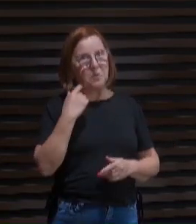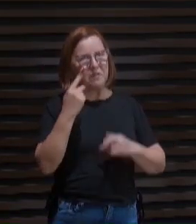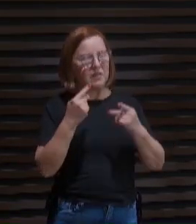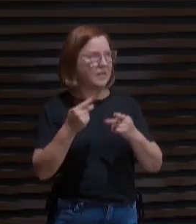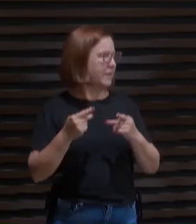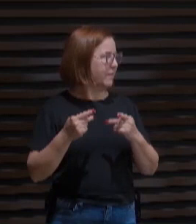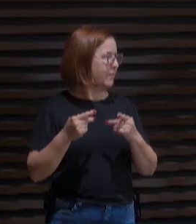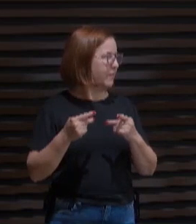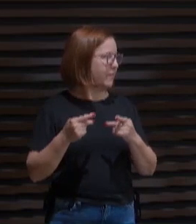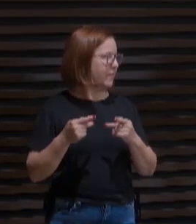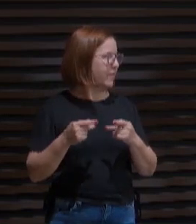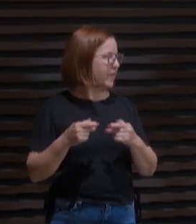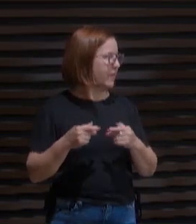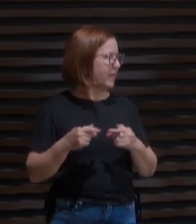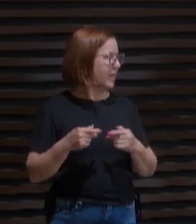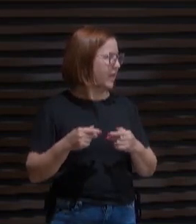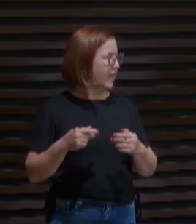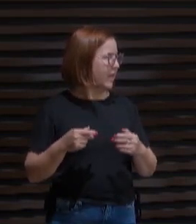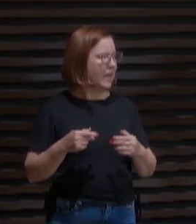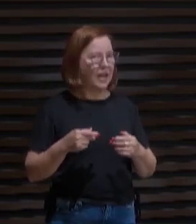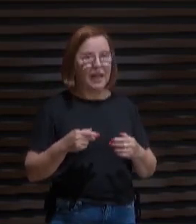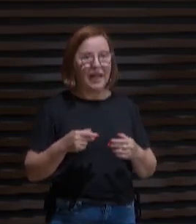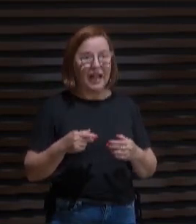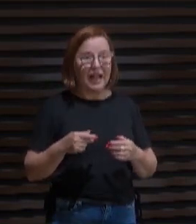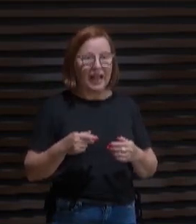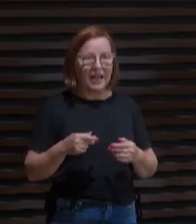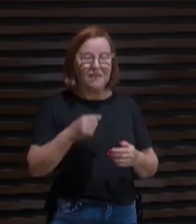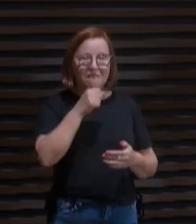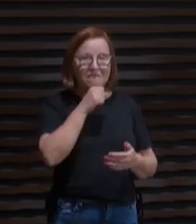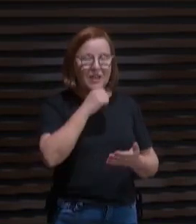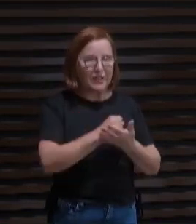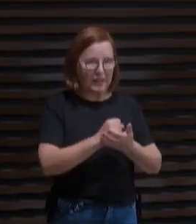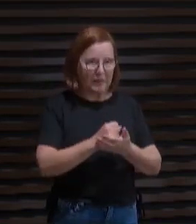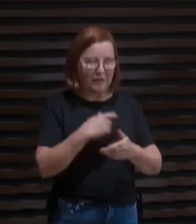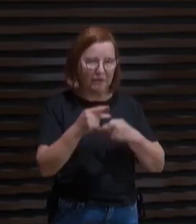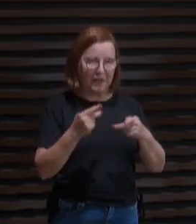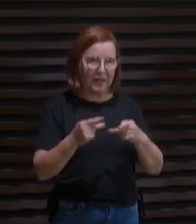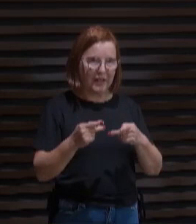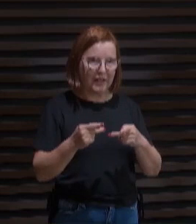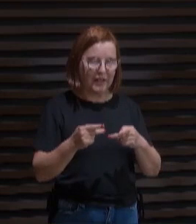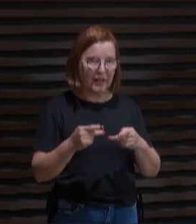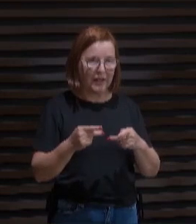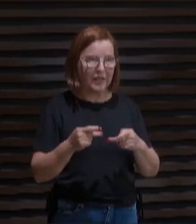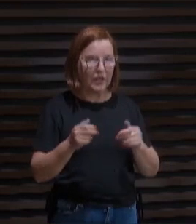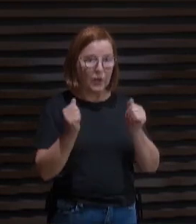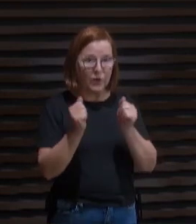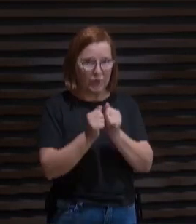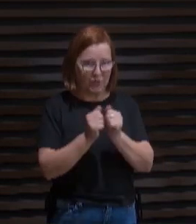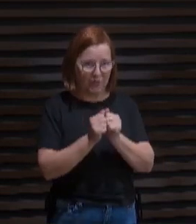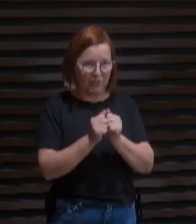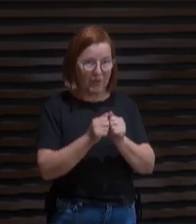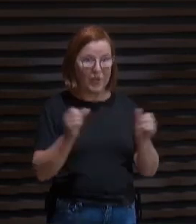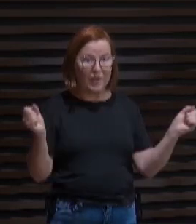Velho Testamento. Novo Testamento é estás em mim. Estás dentro de mim. Cristo em vós, a esperança